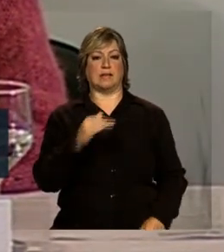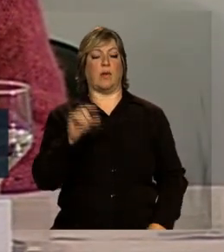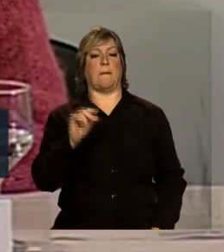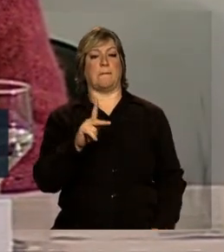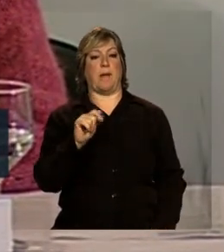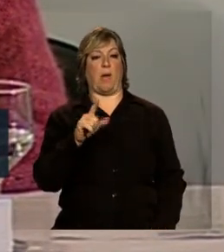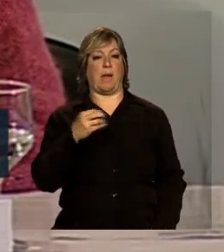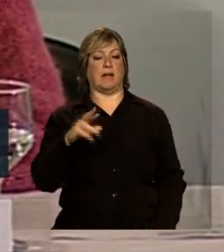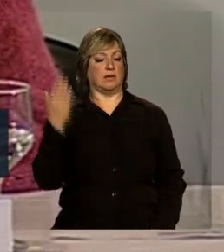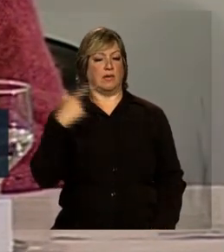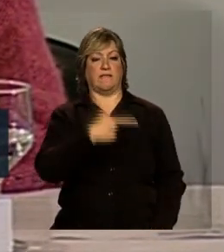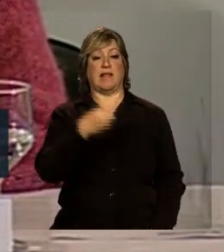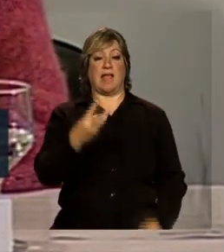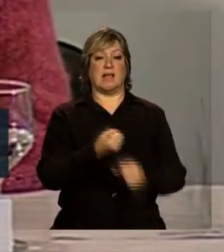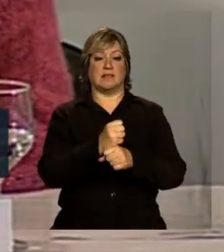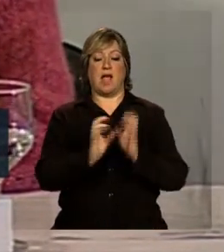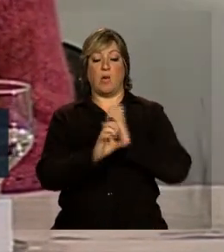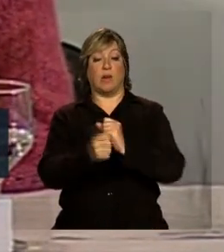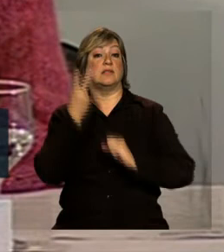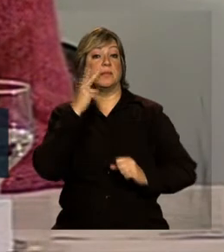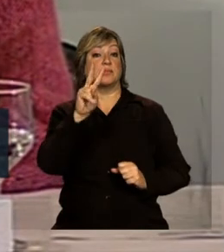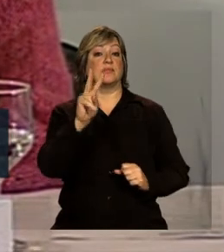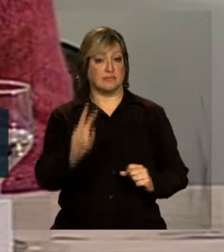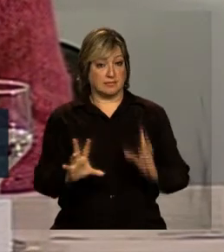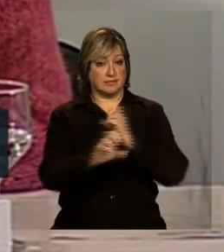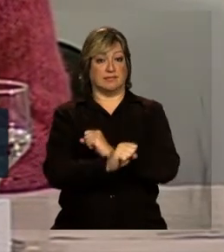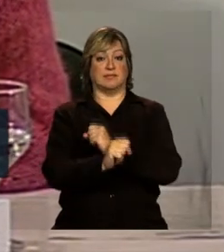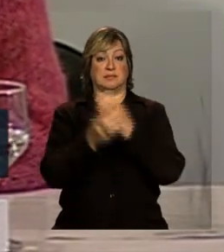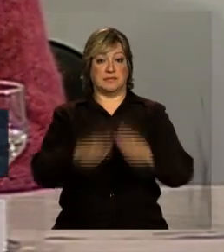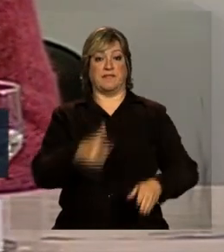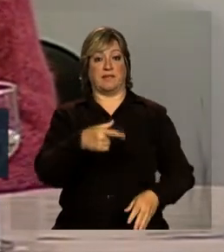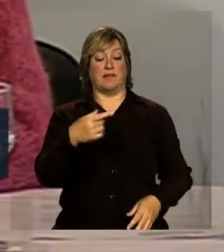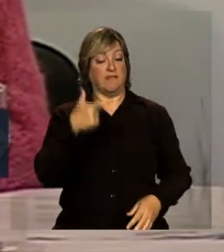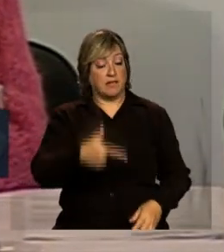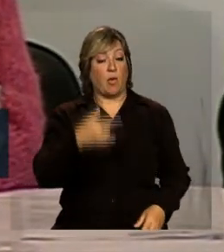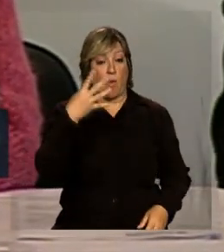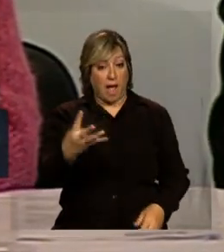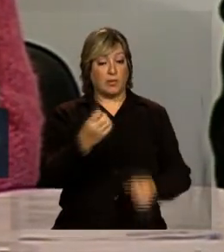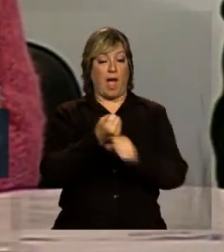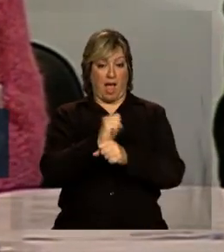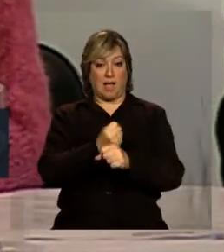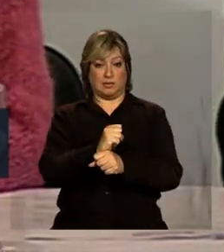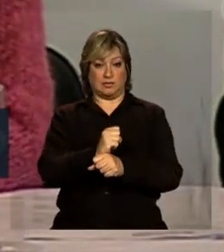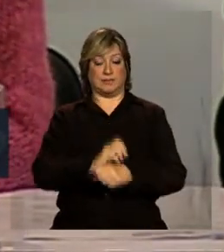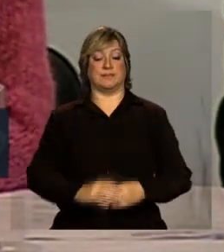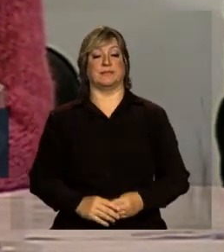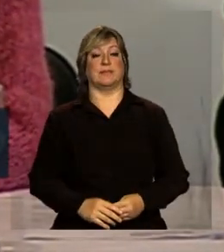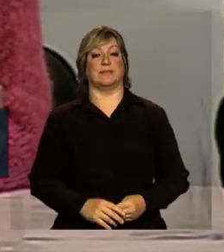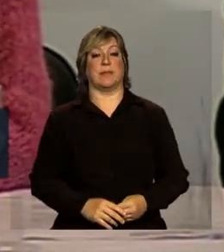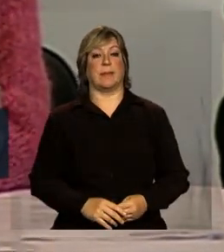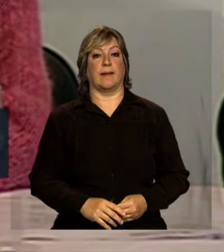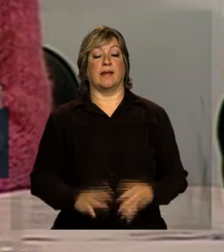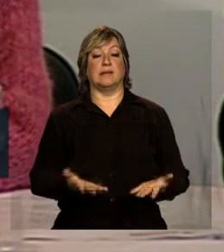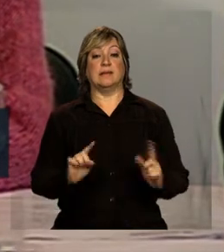23 anos, né, vai completar depois da manhã 23 anos, 24, né, 24 anos,